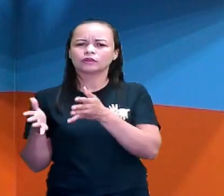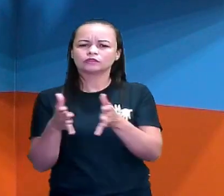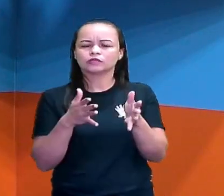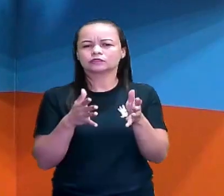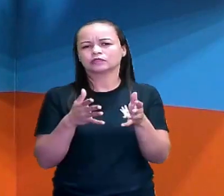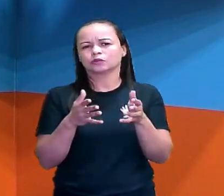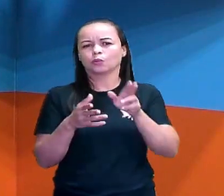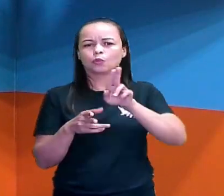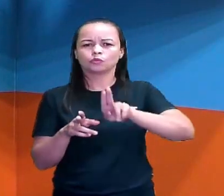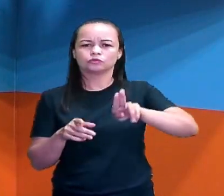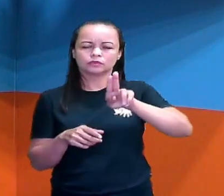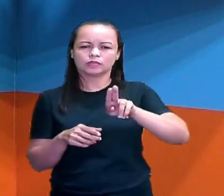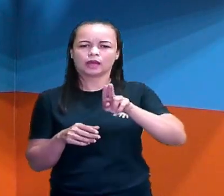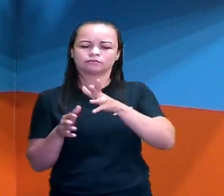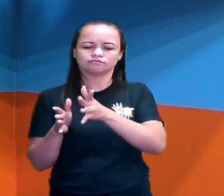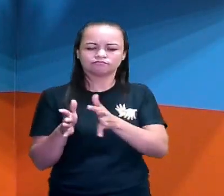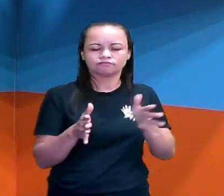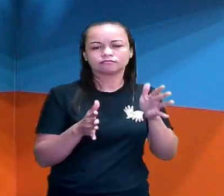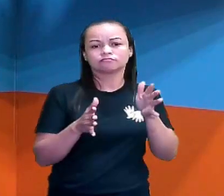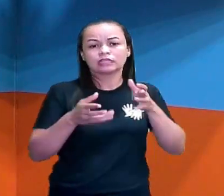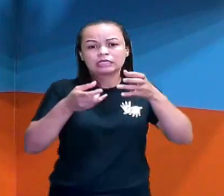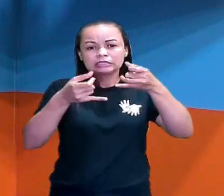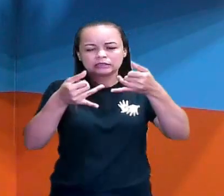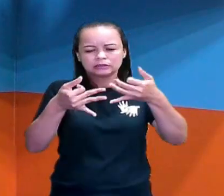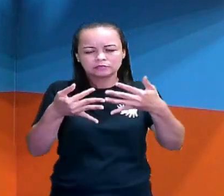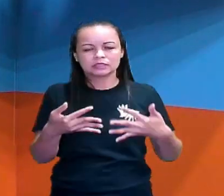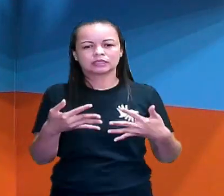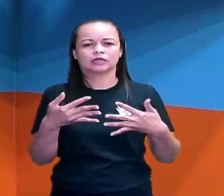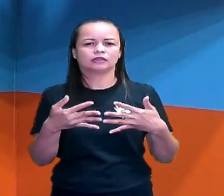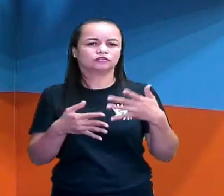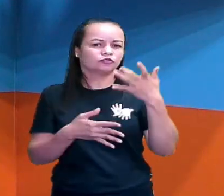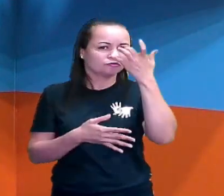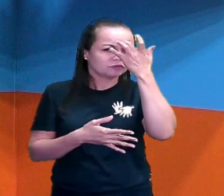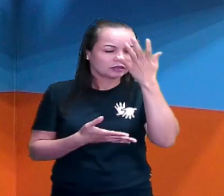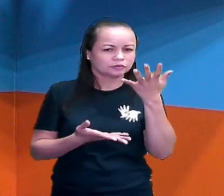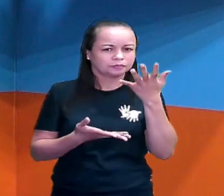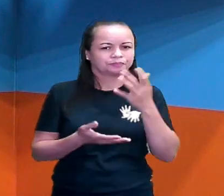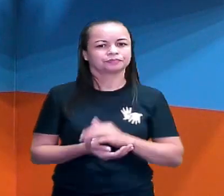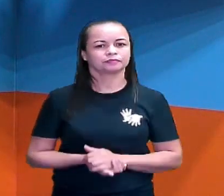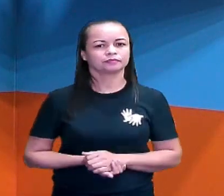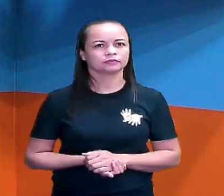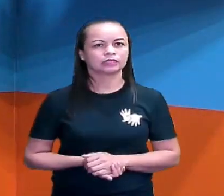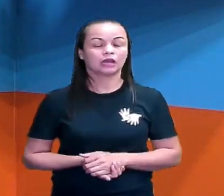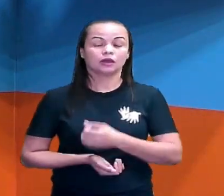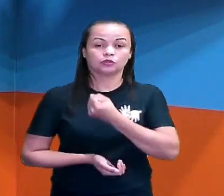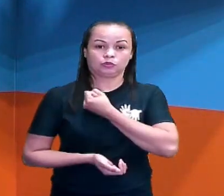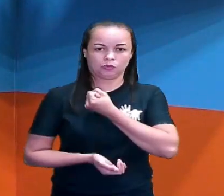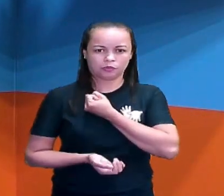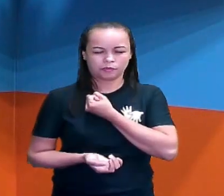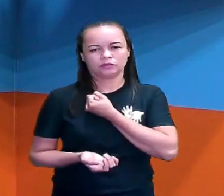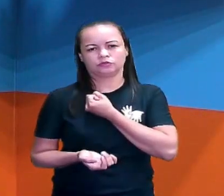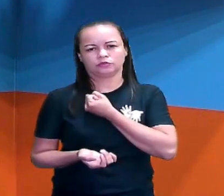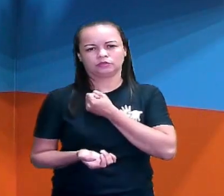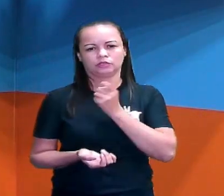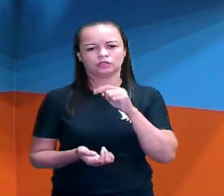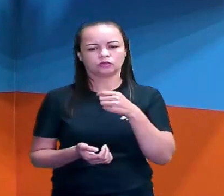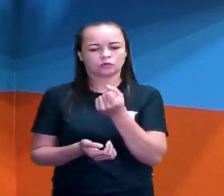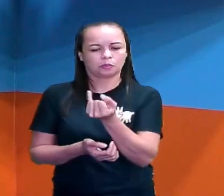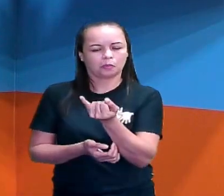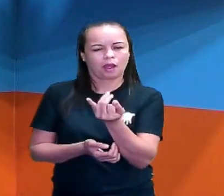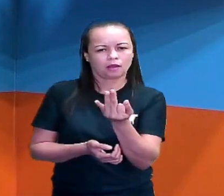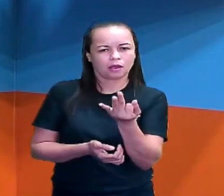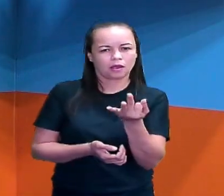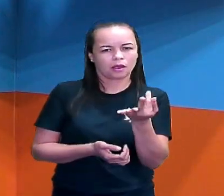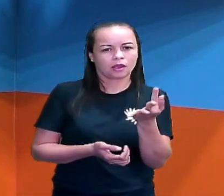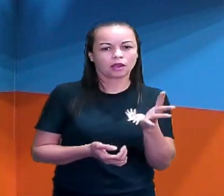unidades inteiras. Explicando de uma forma mais fácil, são os números que a gente usa para contar as coisas. São os